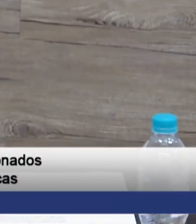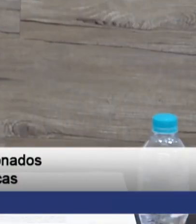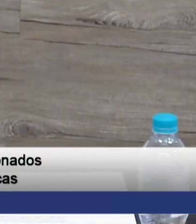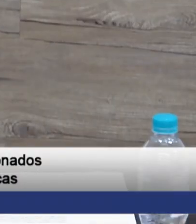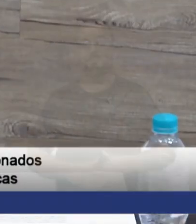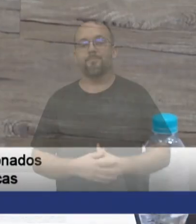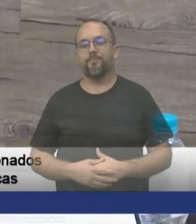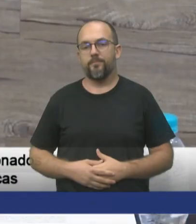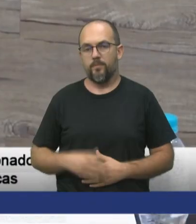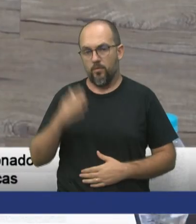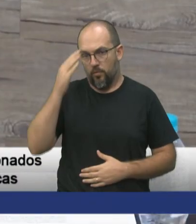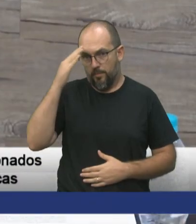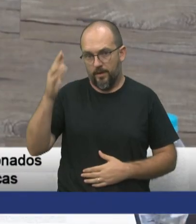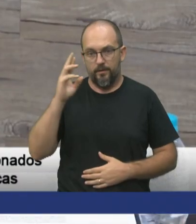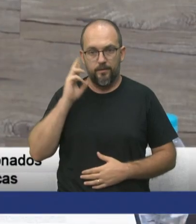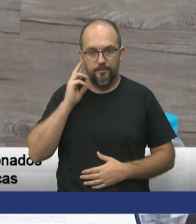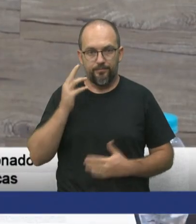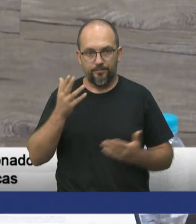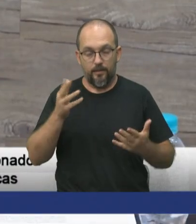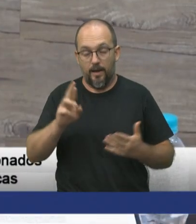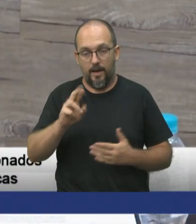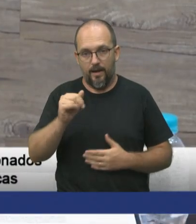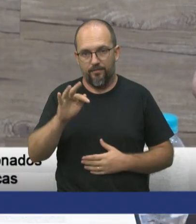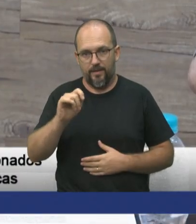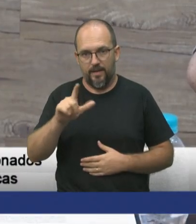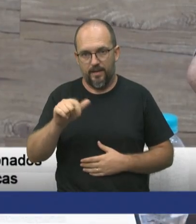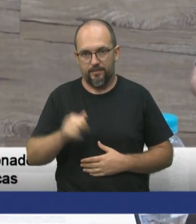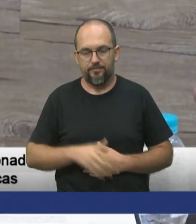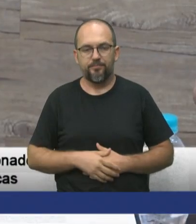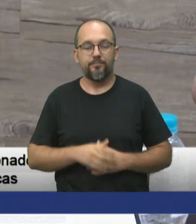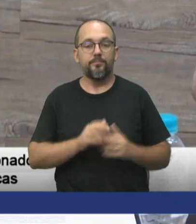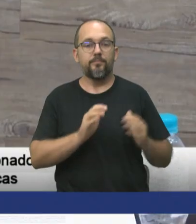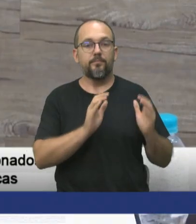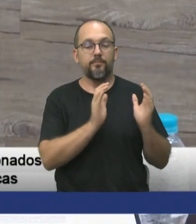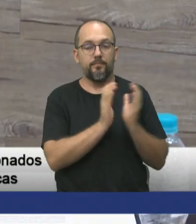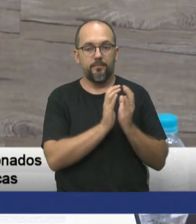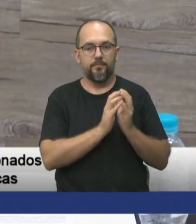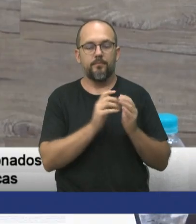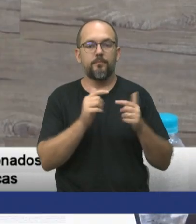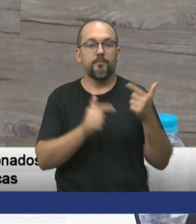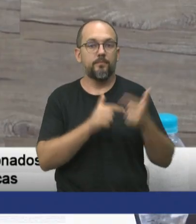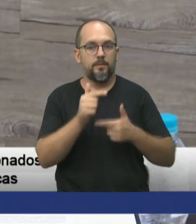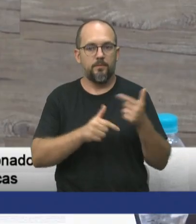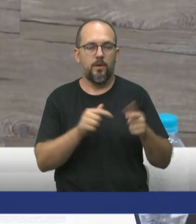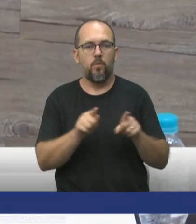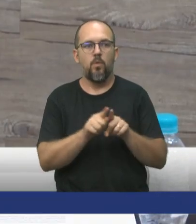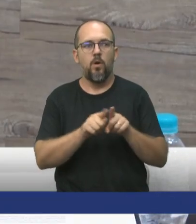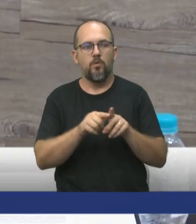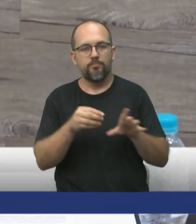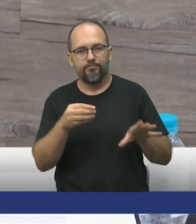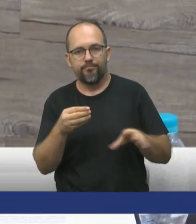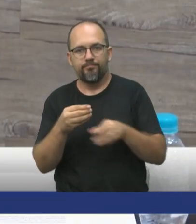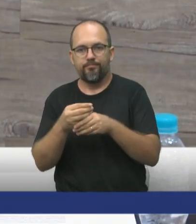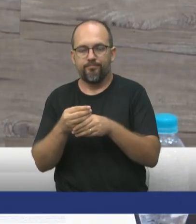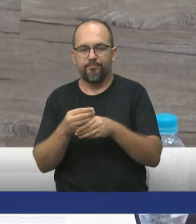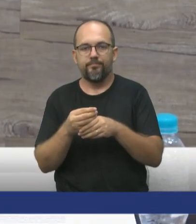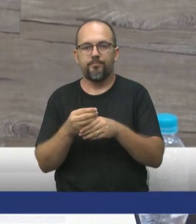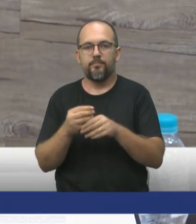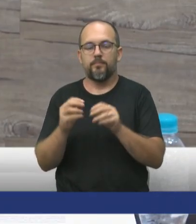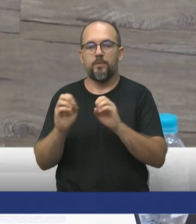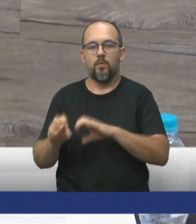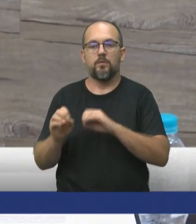como um todo, eles acabam fazendo um trabalho complementar à educação escolar, da qual a